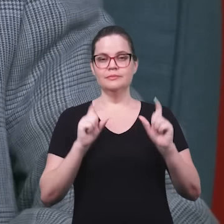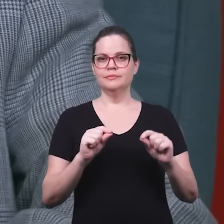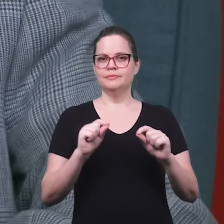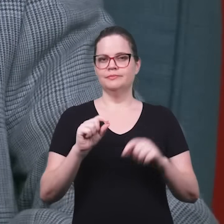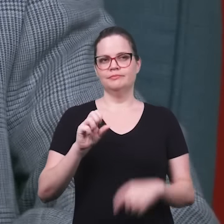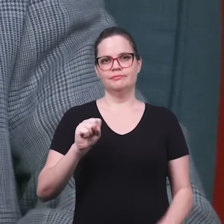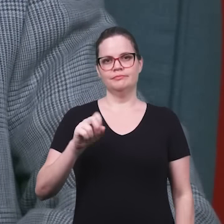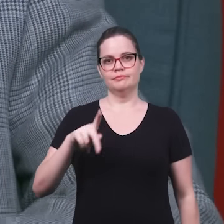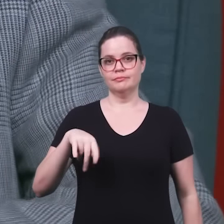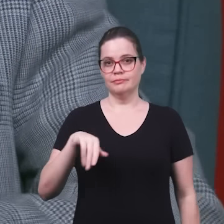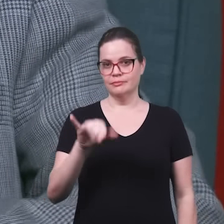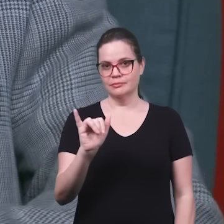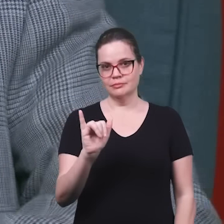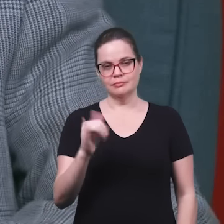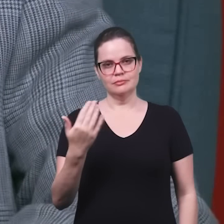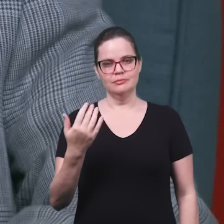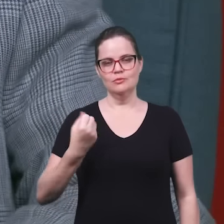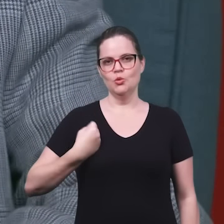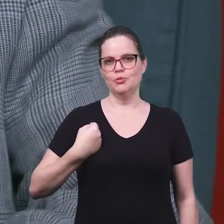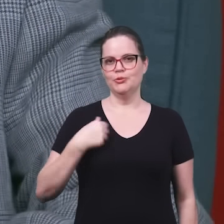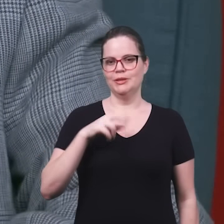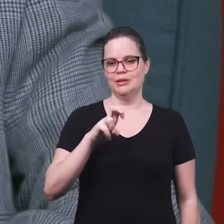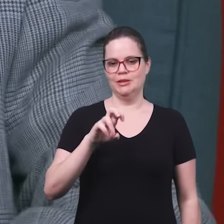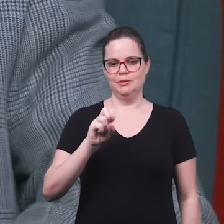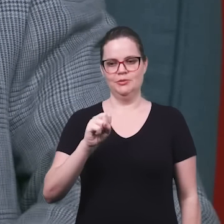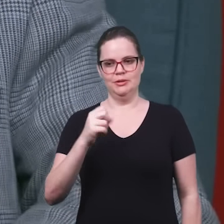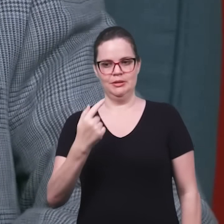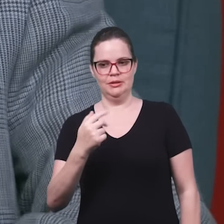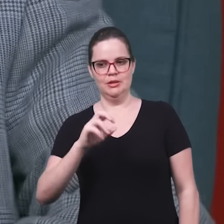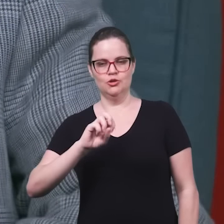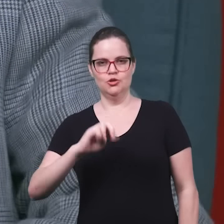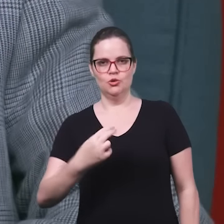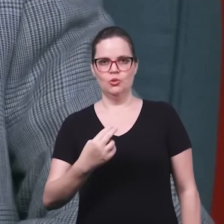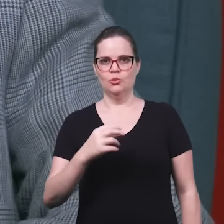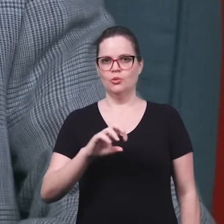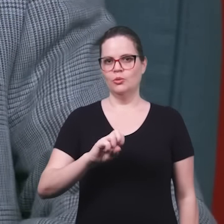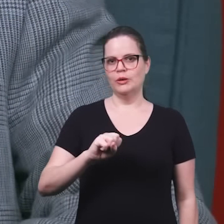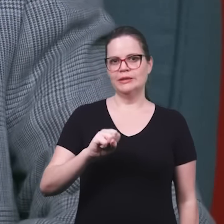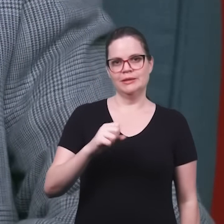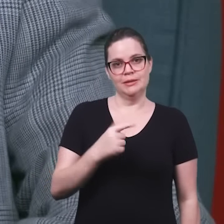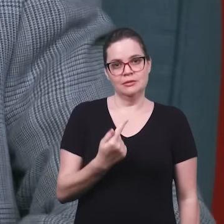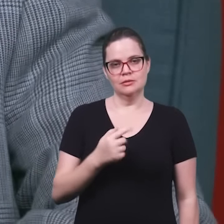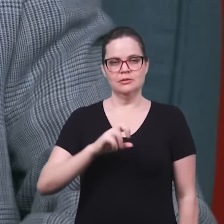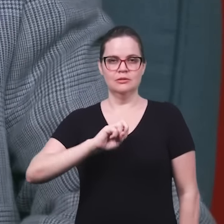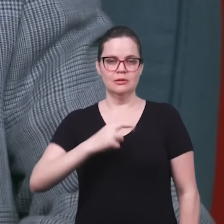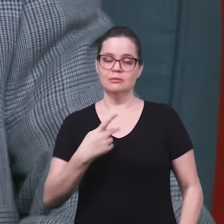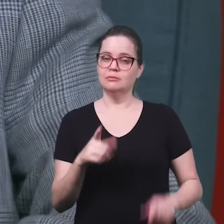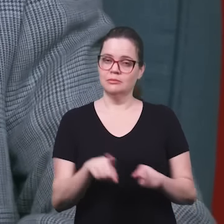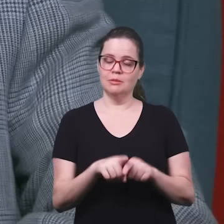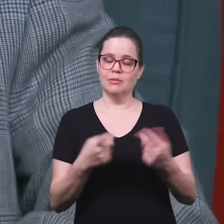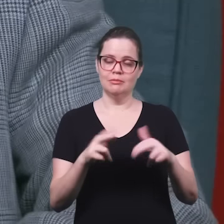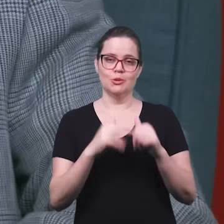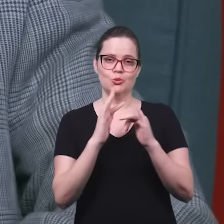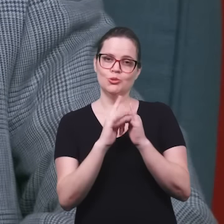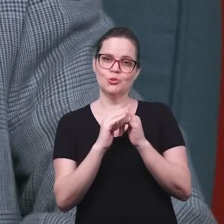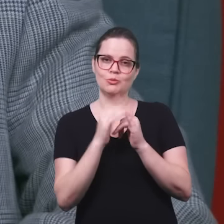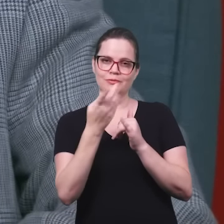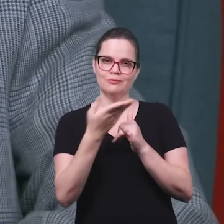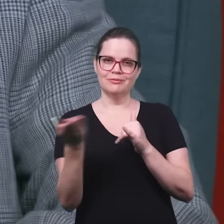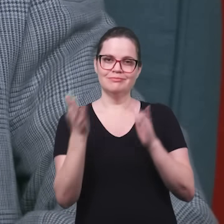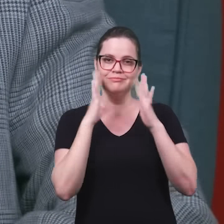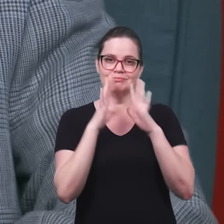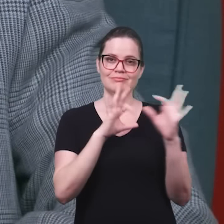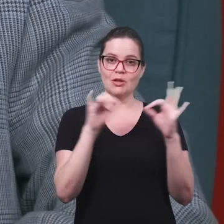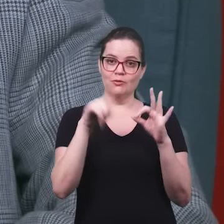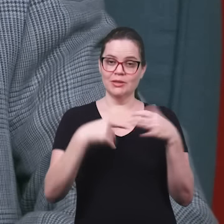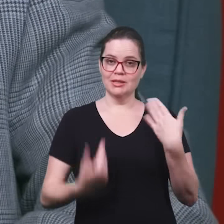da Sky 87, 587, ou também pelas nossas plataformas YouTube.